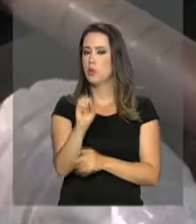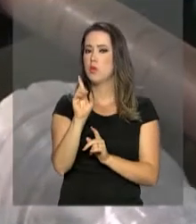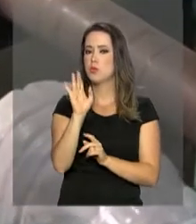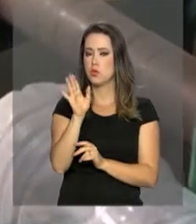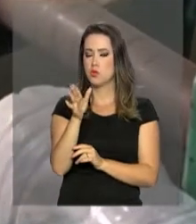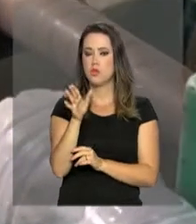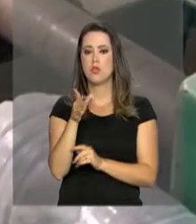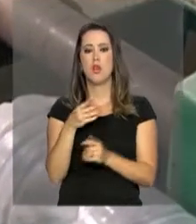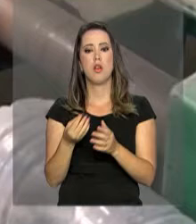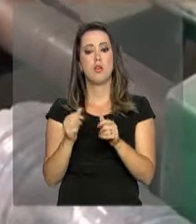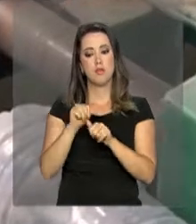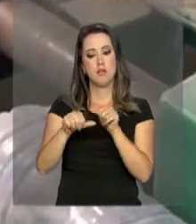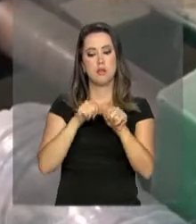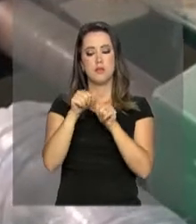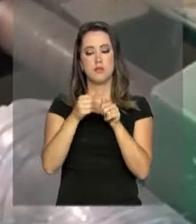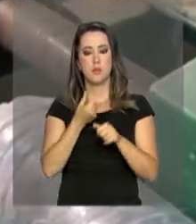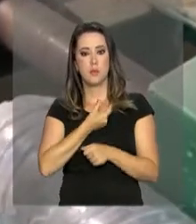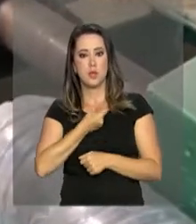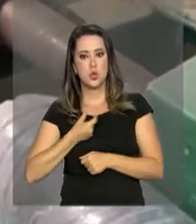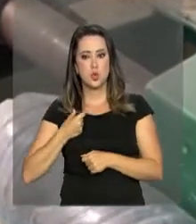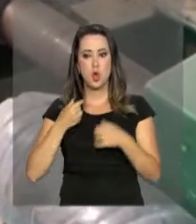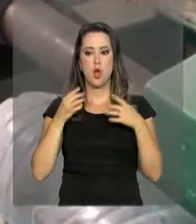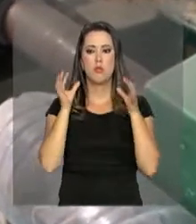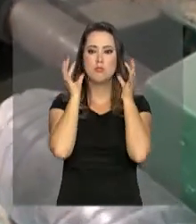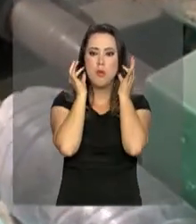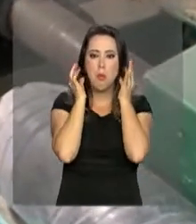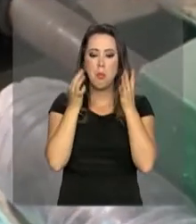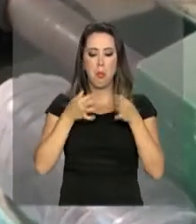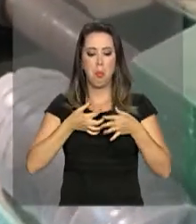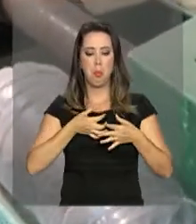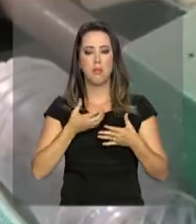joias, graças à cooperação do Brasil.